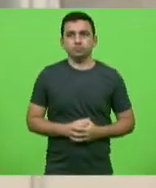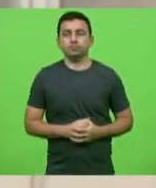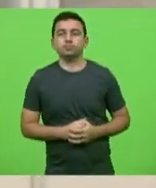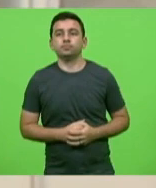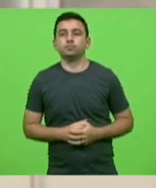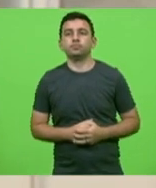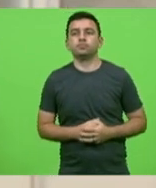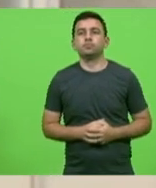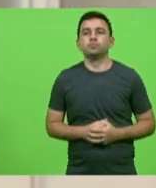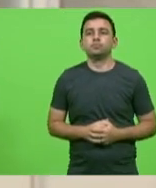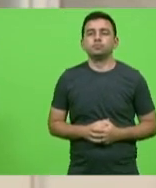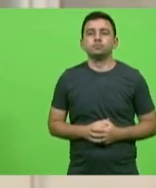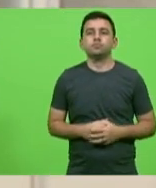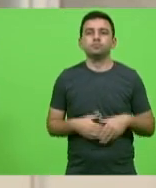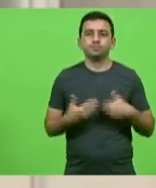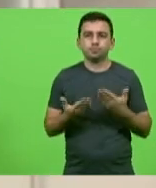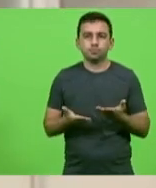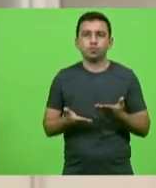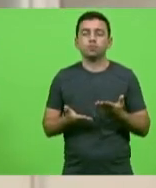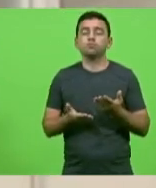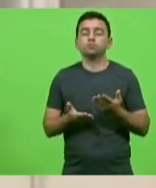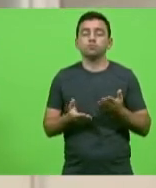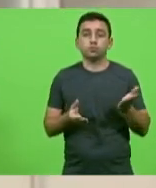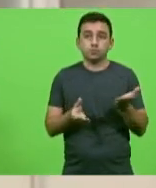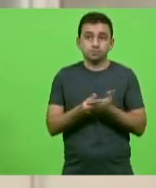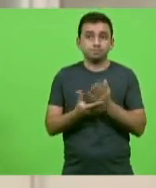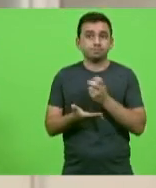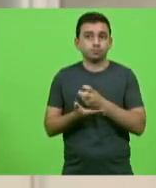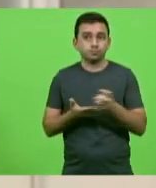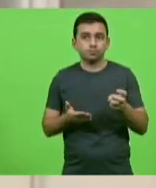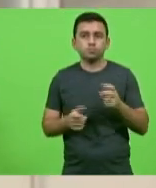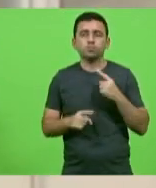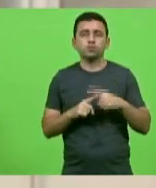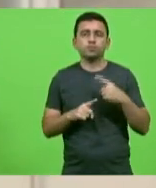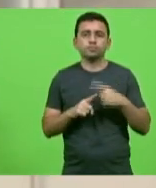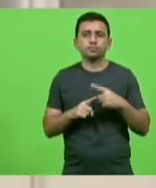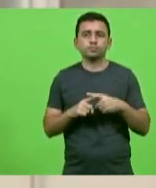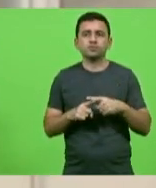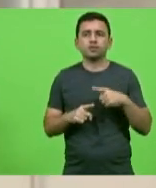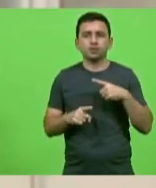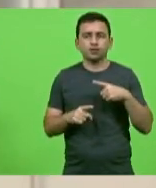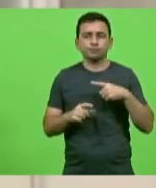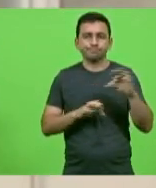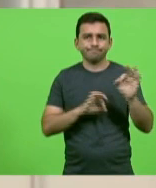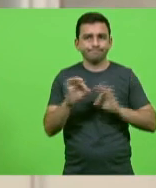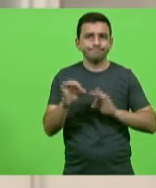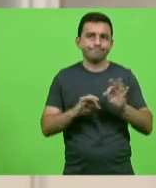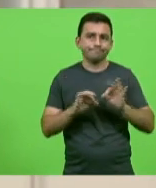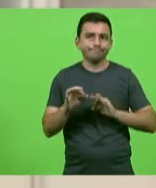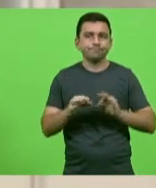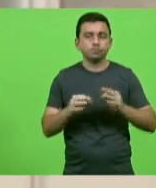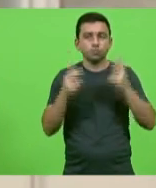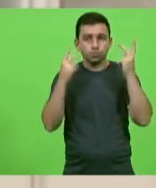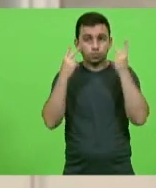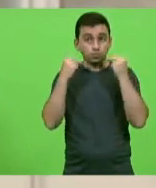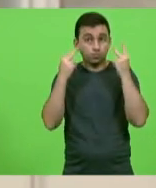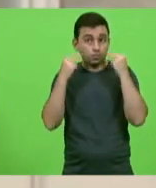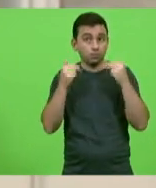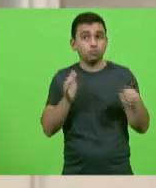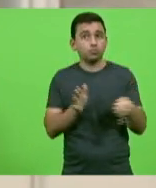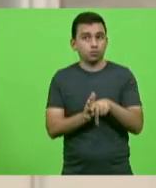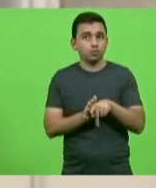impeachment razão Por que se reputa adequada em tese a correção típica promovida pelo